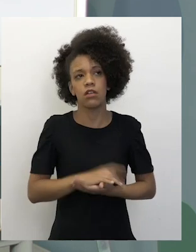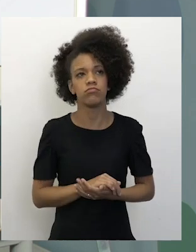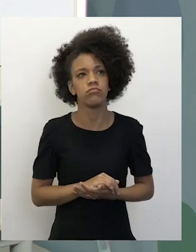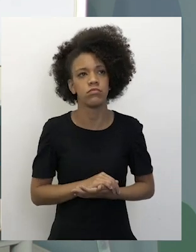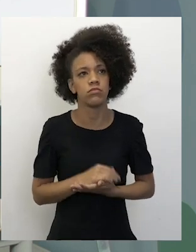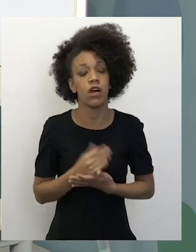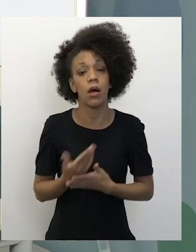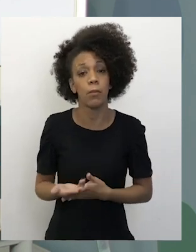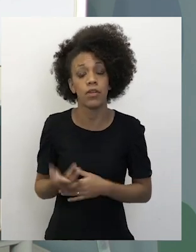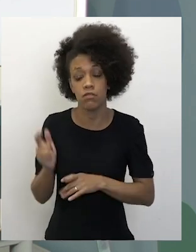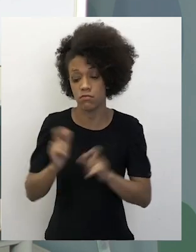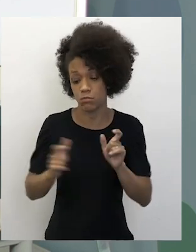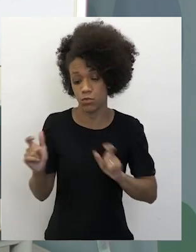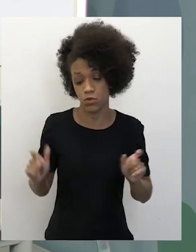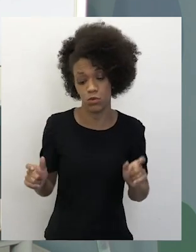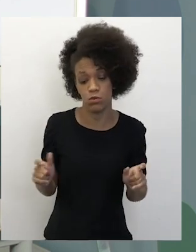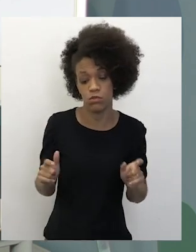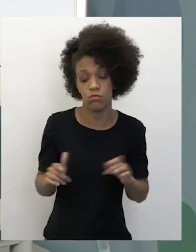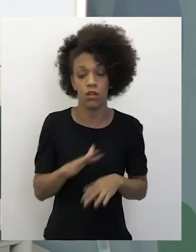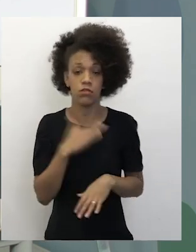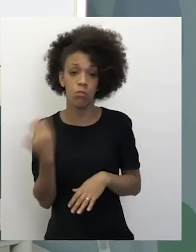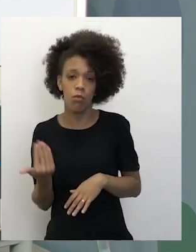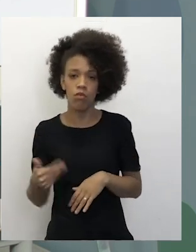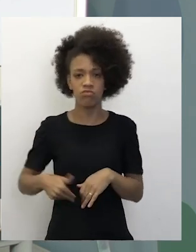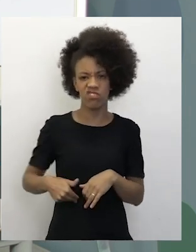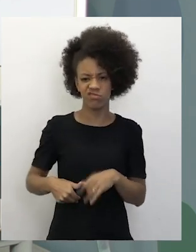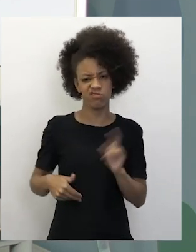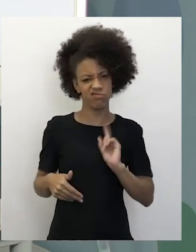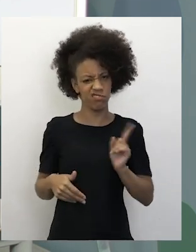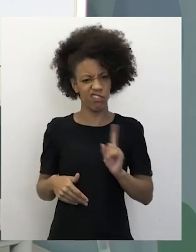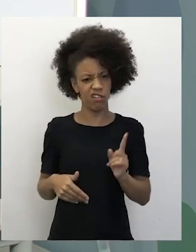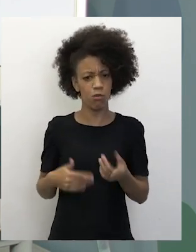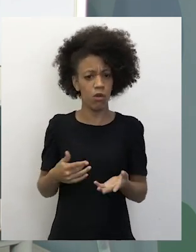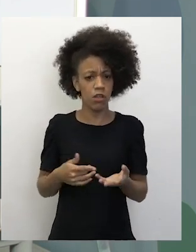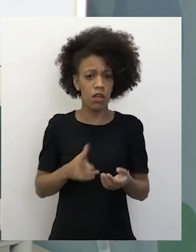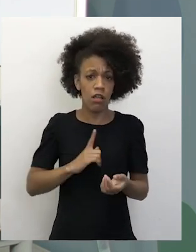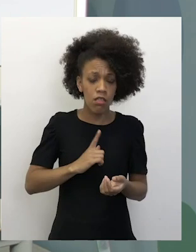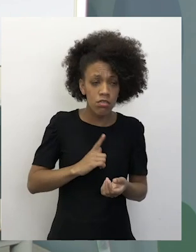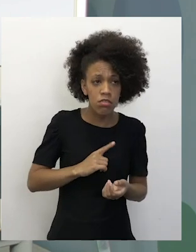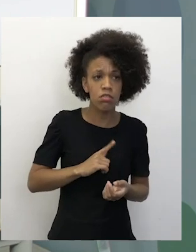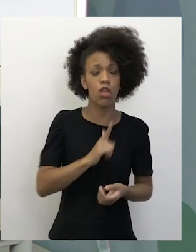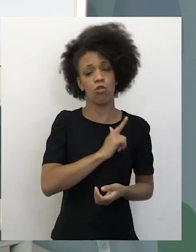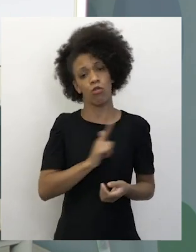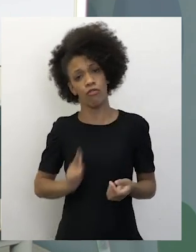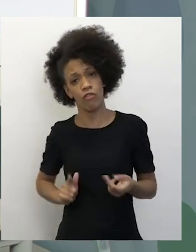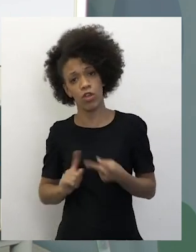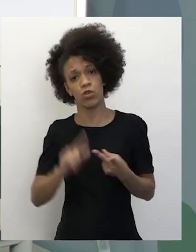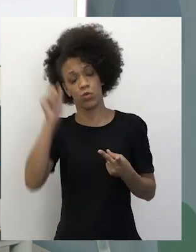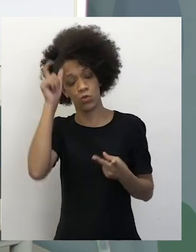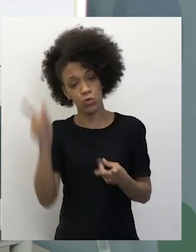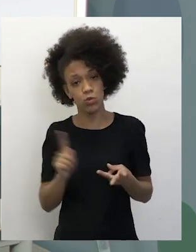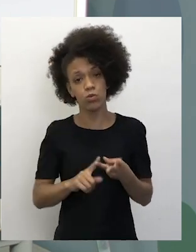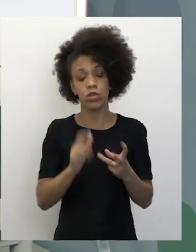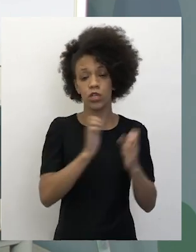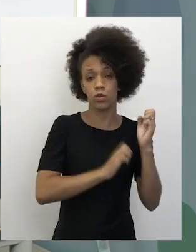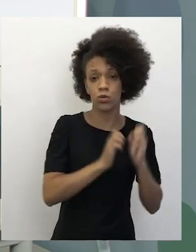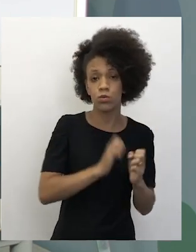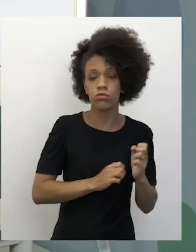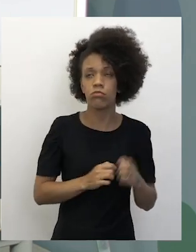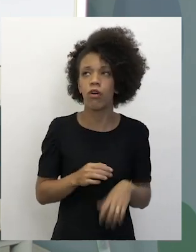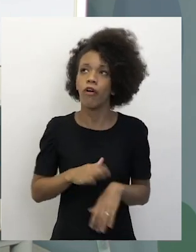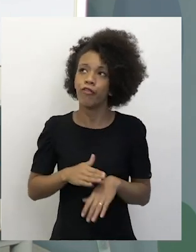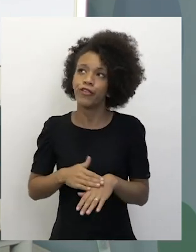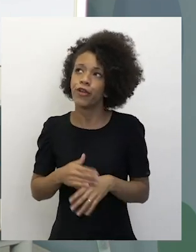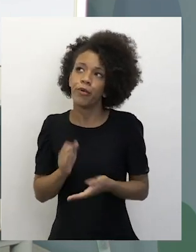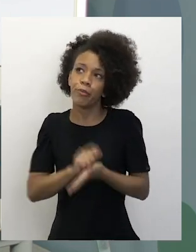para que as pessoas não no morro de fome não para isso em agricultura tem governos têm indústrias vou fazer uma poesia